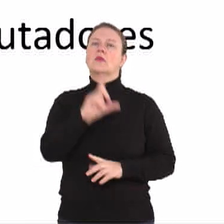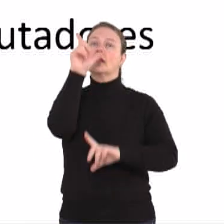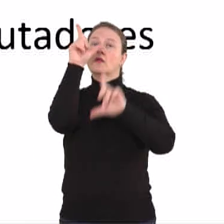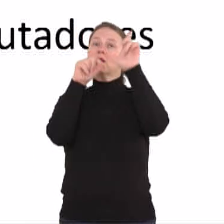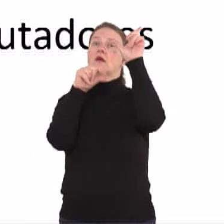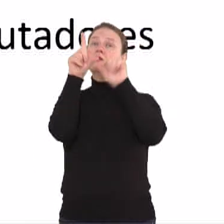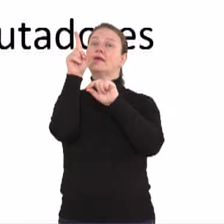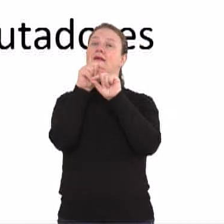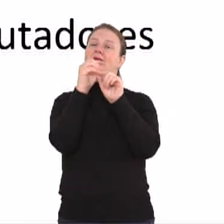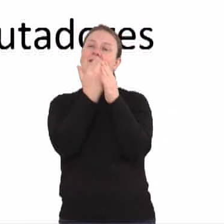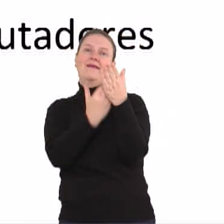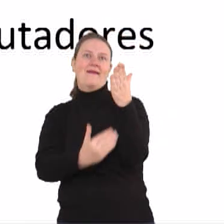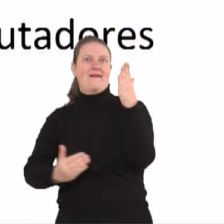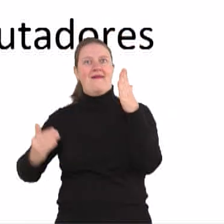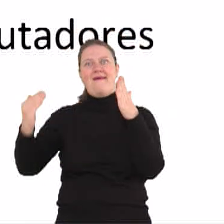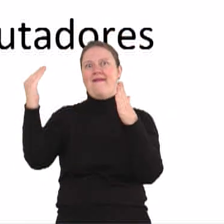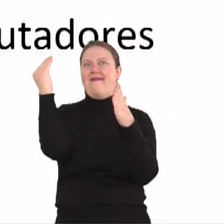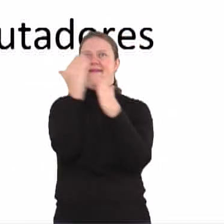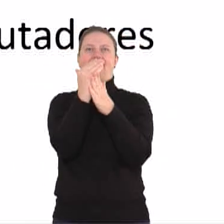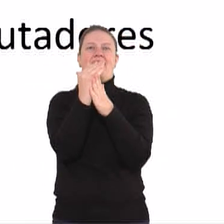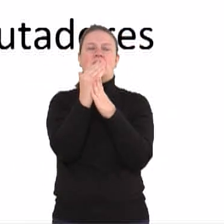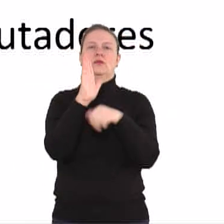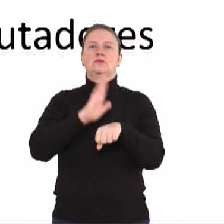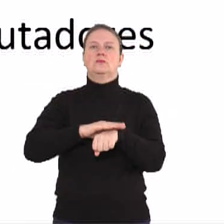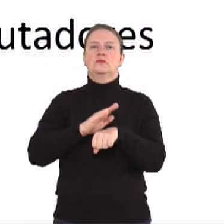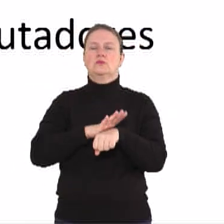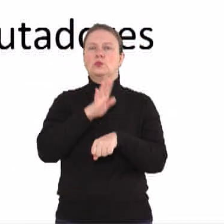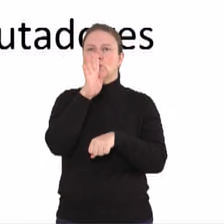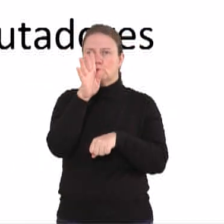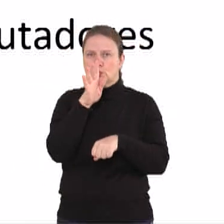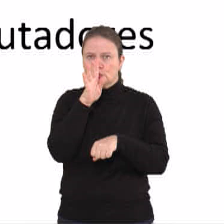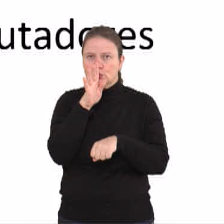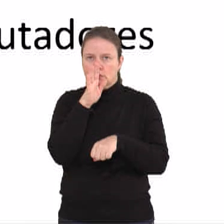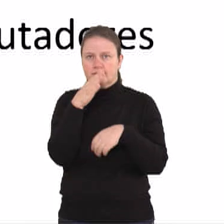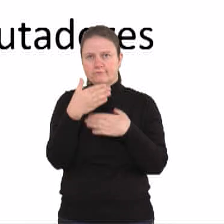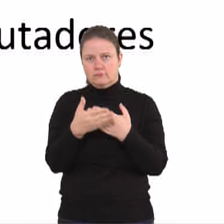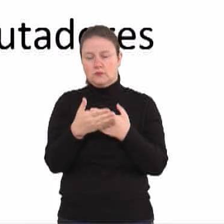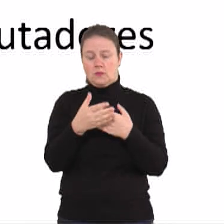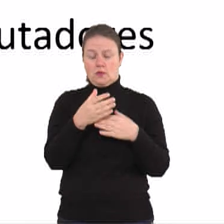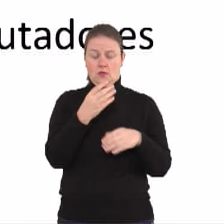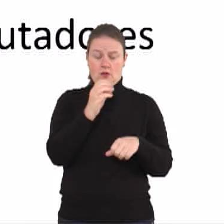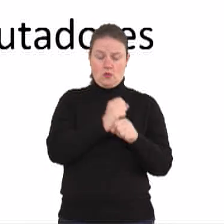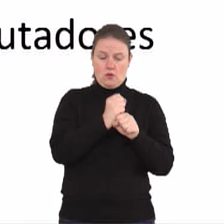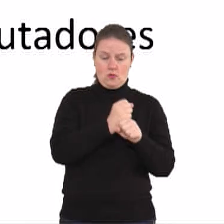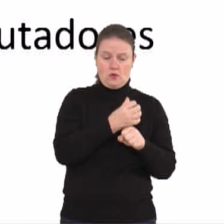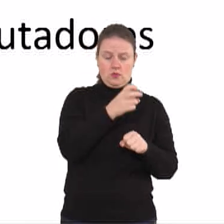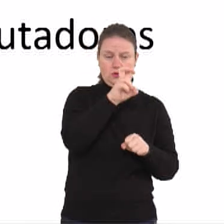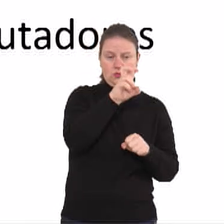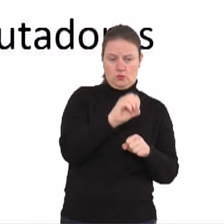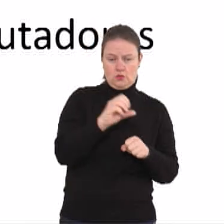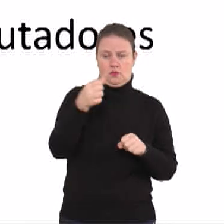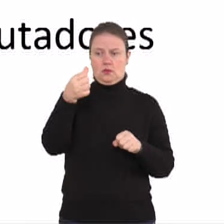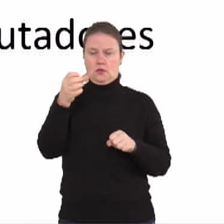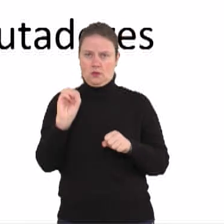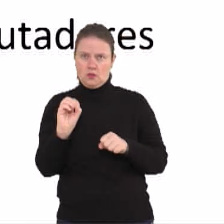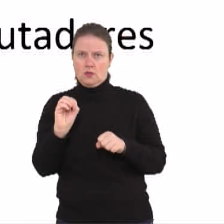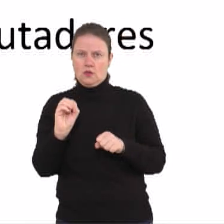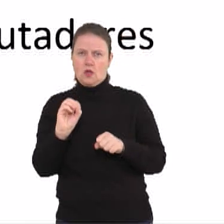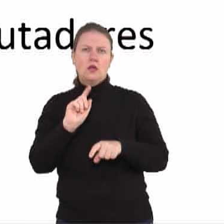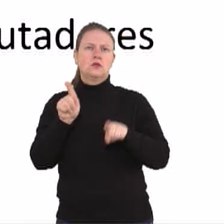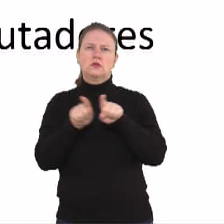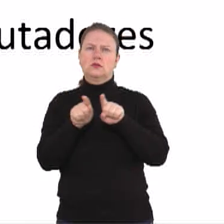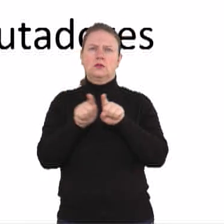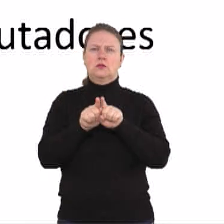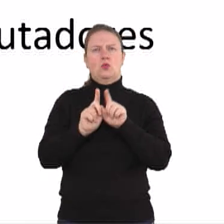Estrelas Além do Tempo. Crítica. Entre as décadas de 50 e 60, a corrida espacial já era